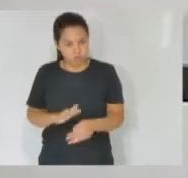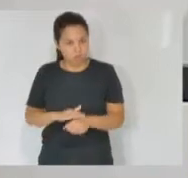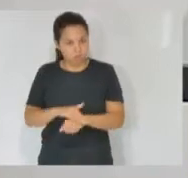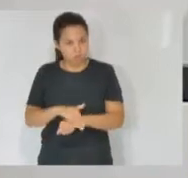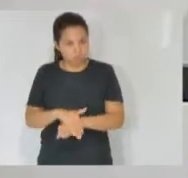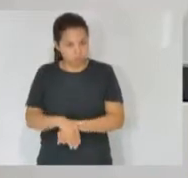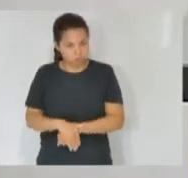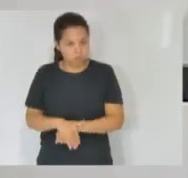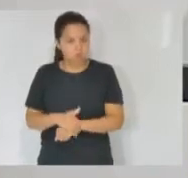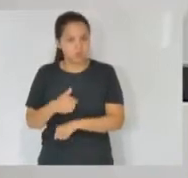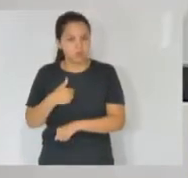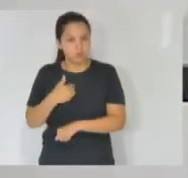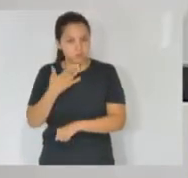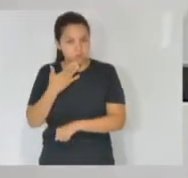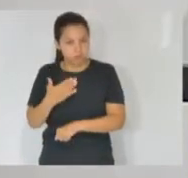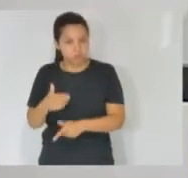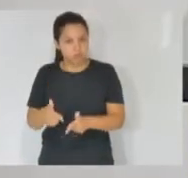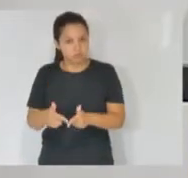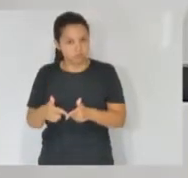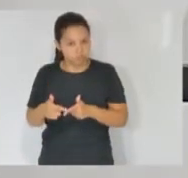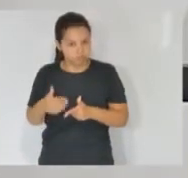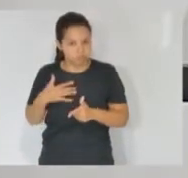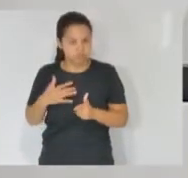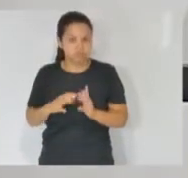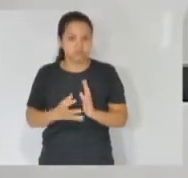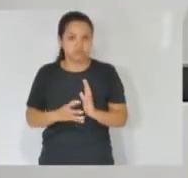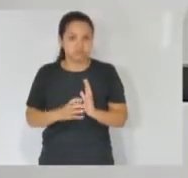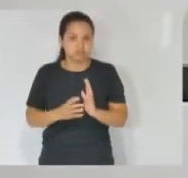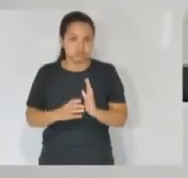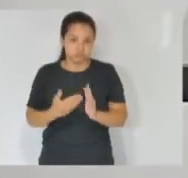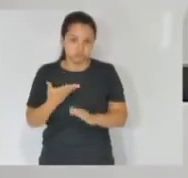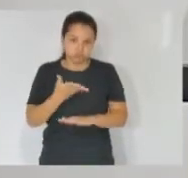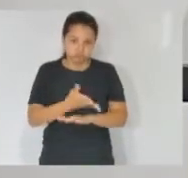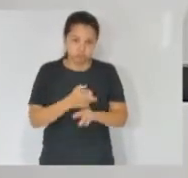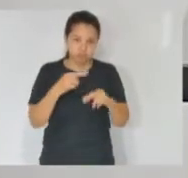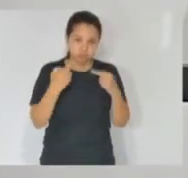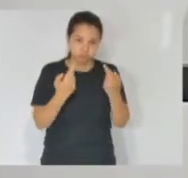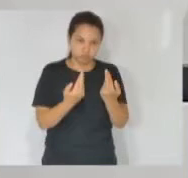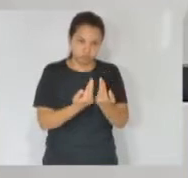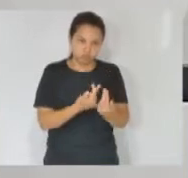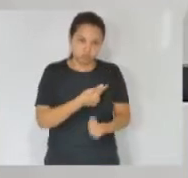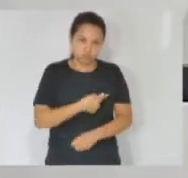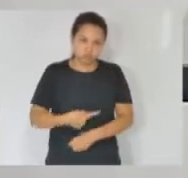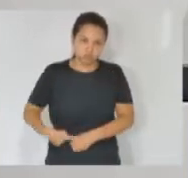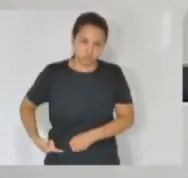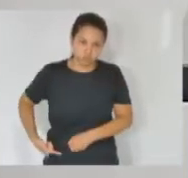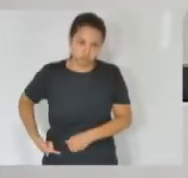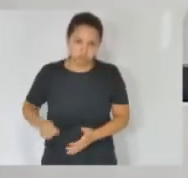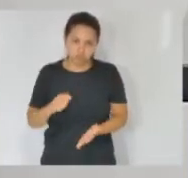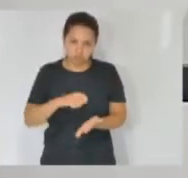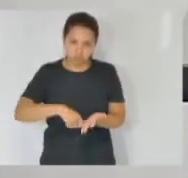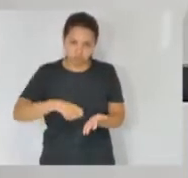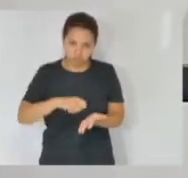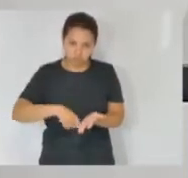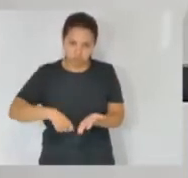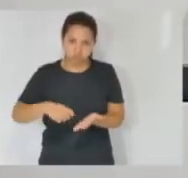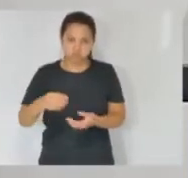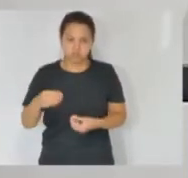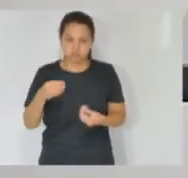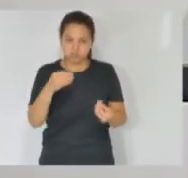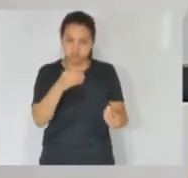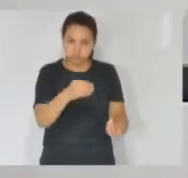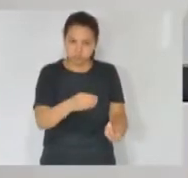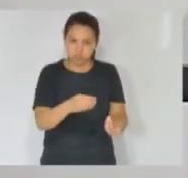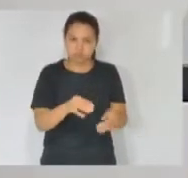estar presente numa reunião com o governador e vou levar esse abaixo-assinado daqui, bem como também vou solicitar ele, pelo amor de Deus,